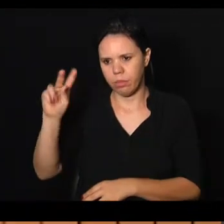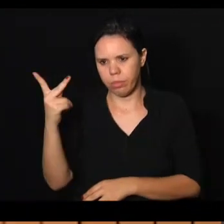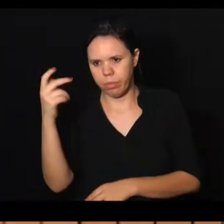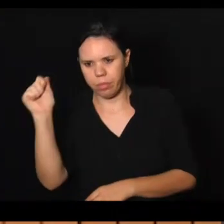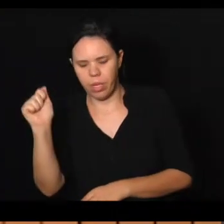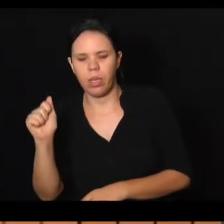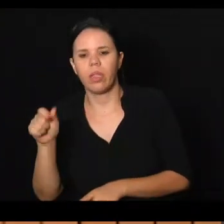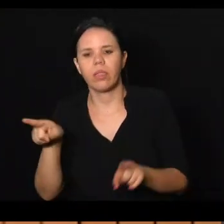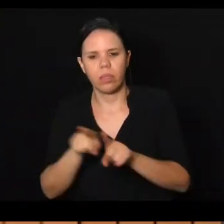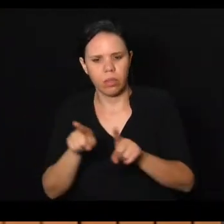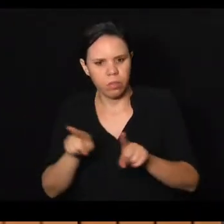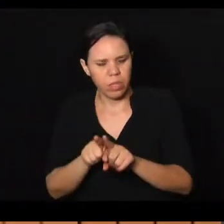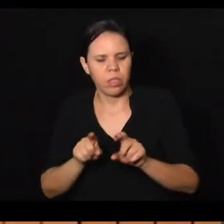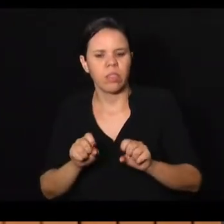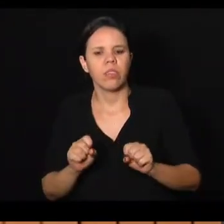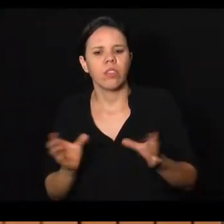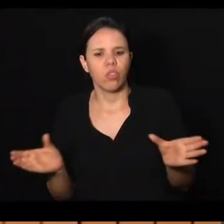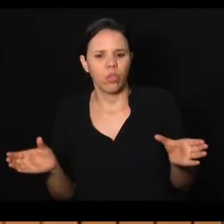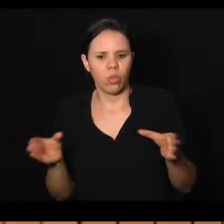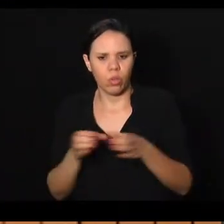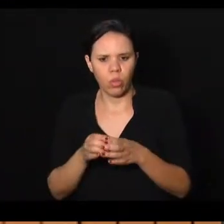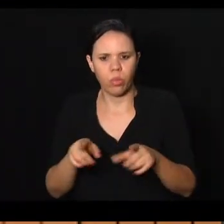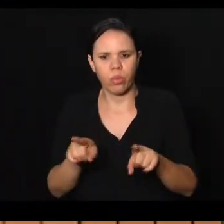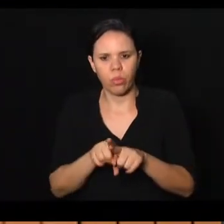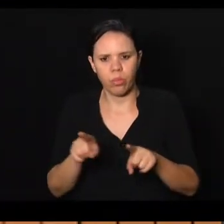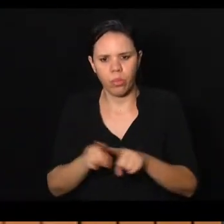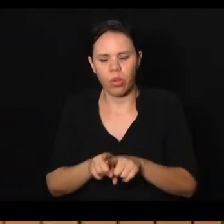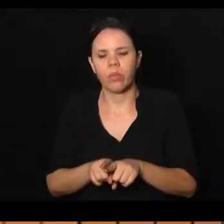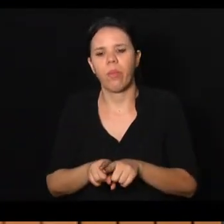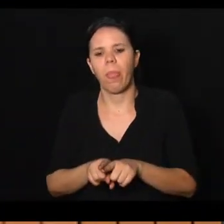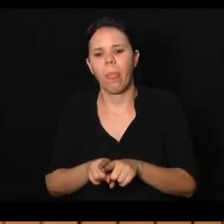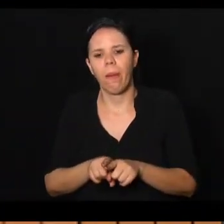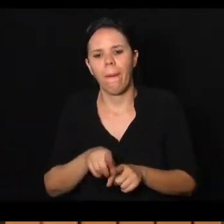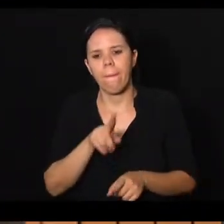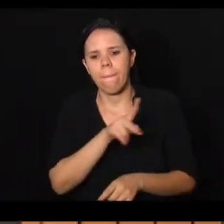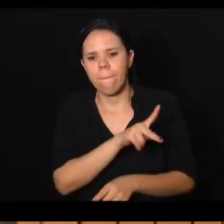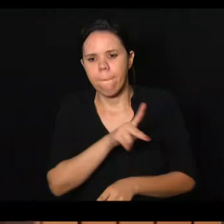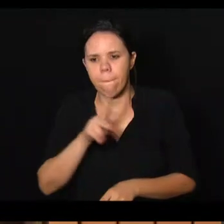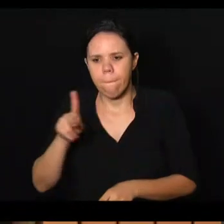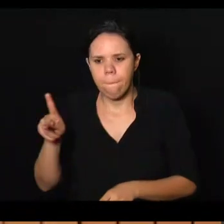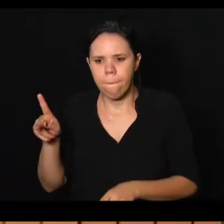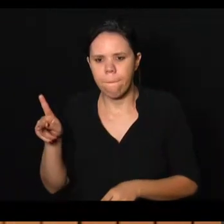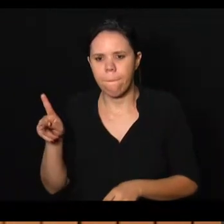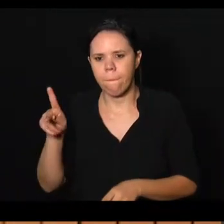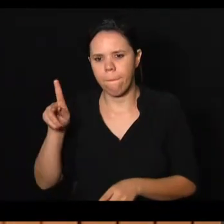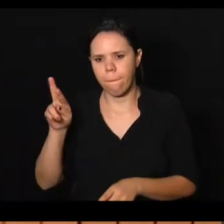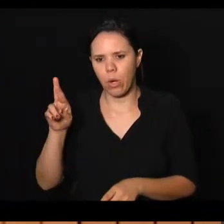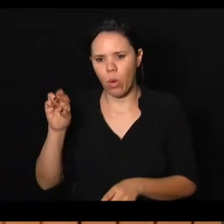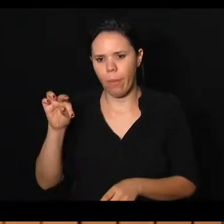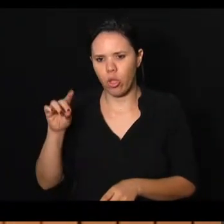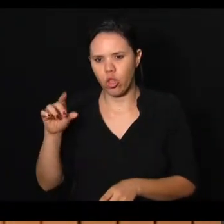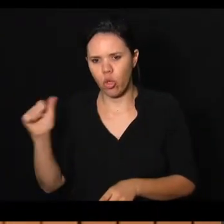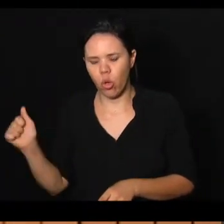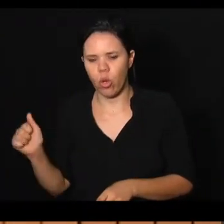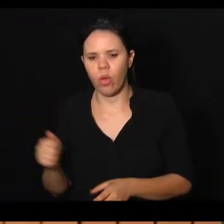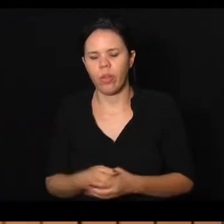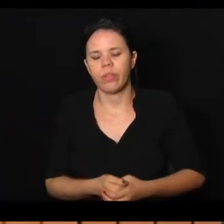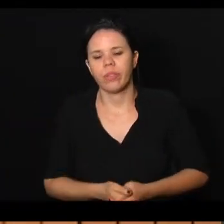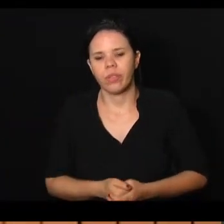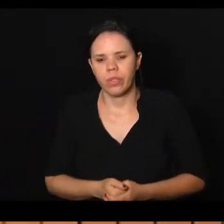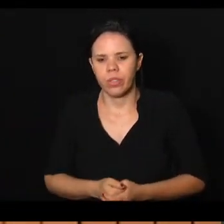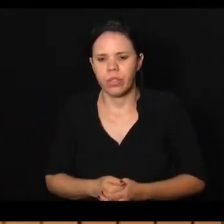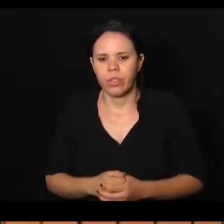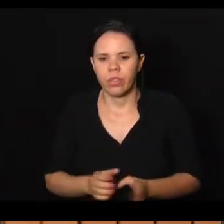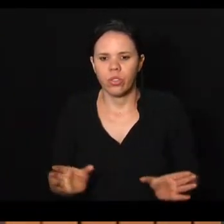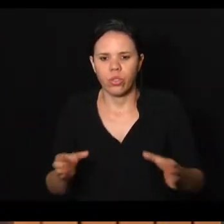pública fortalecida, uma promotoria fortalecida, Nós vamos ter que fortalecer a rede de proteção à mulher no